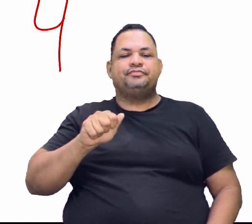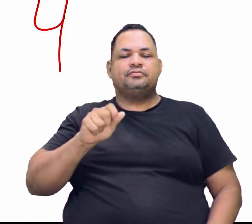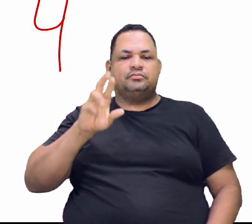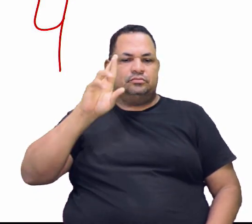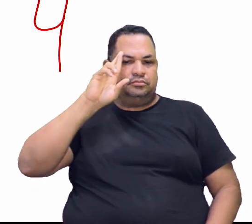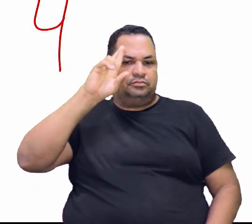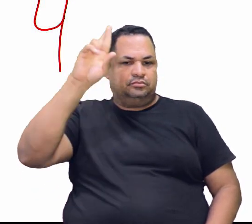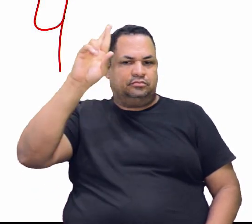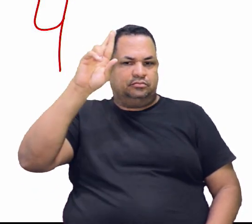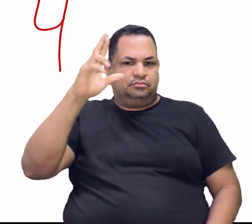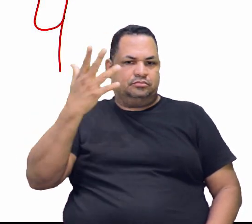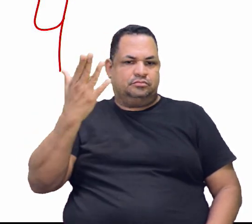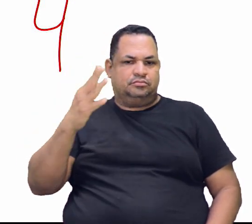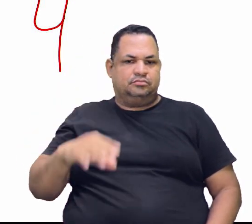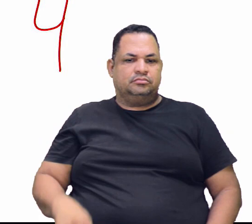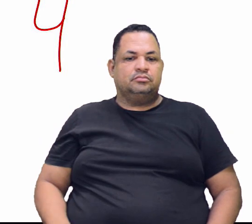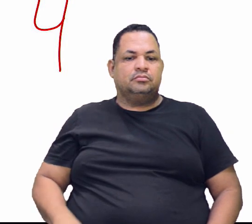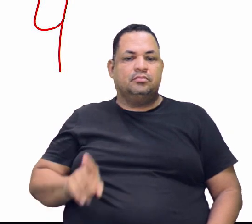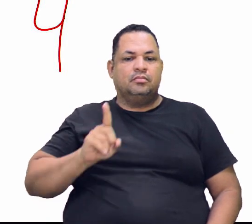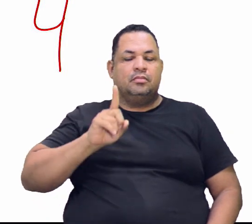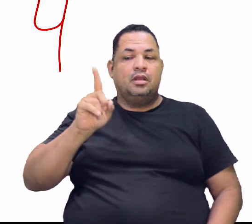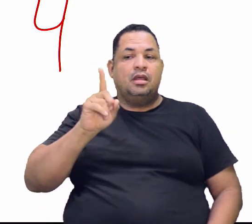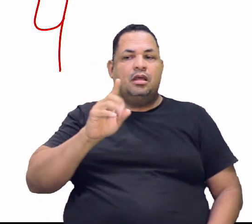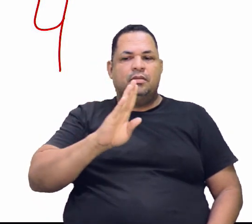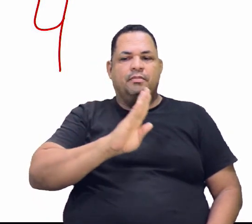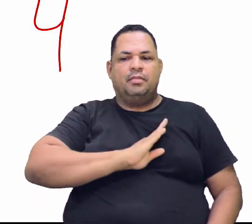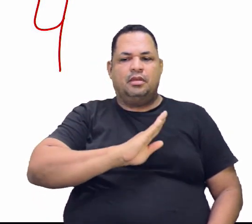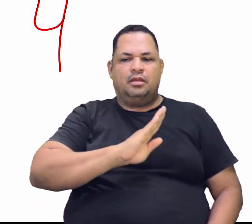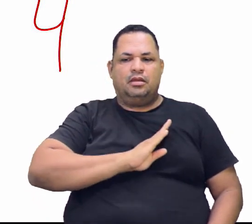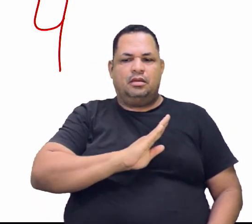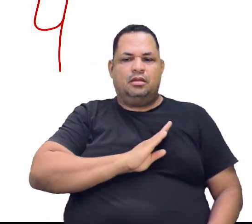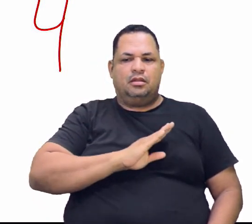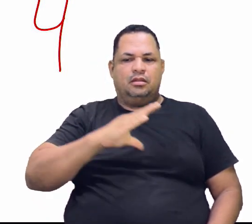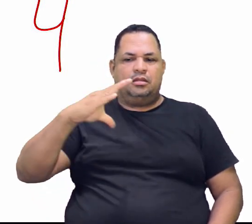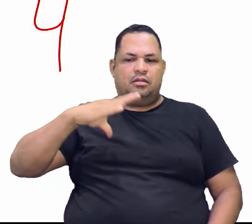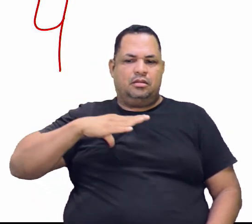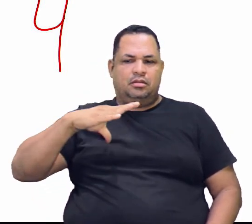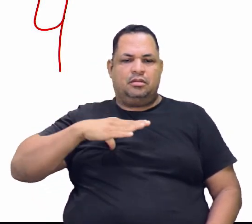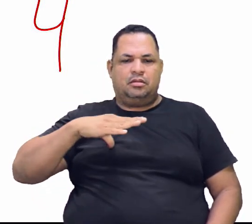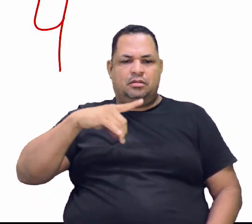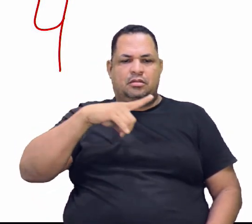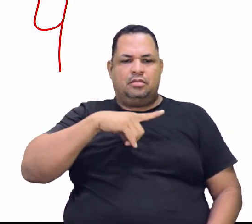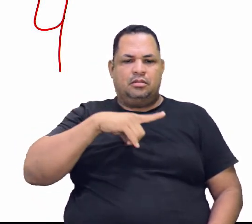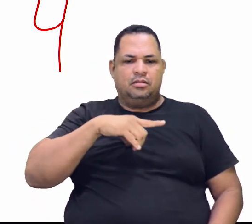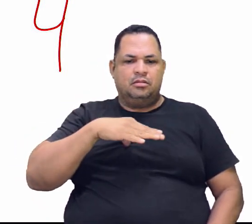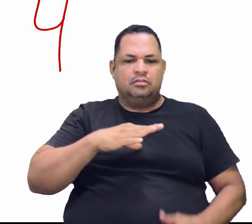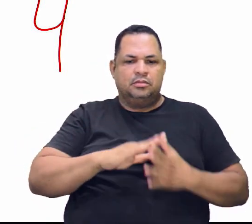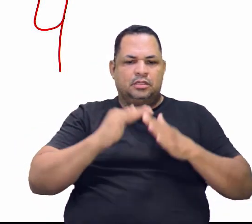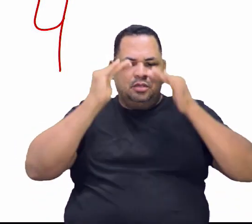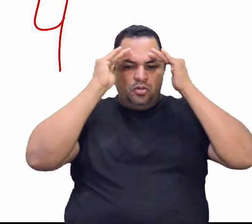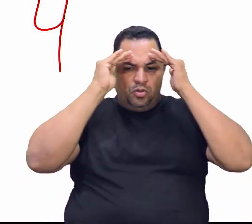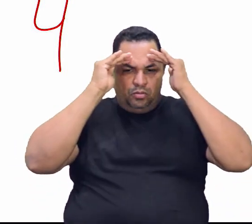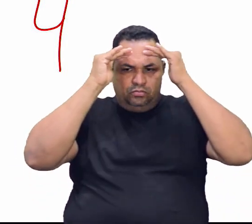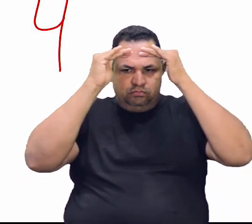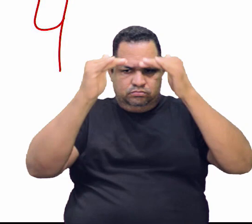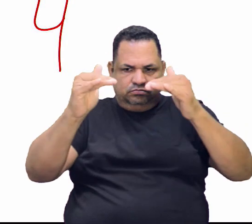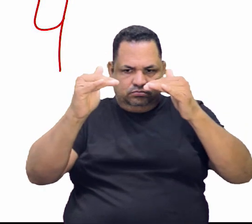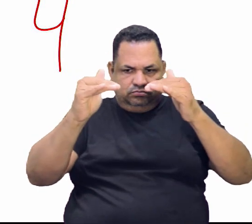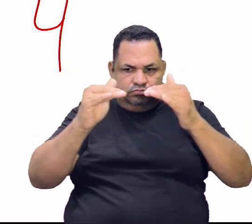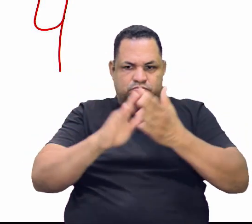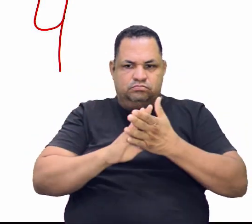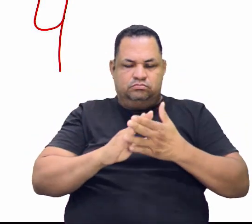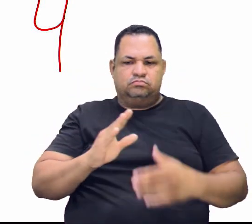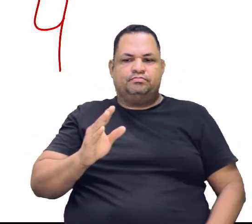o comando geral ficava em Belém. Então, tinha total respeito e